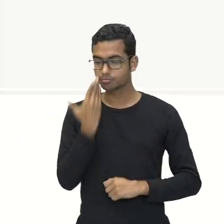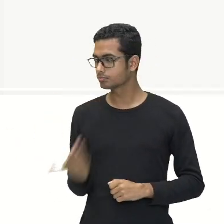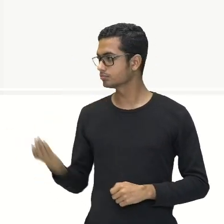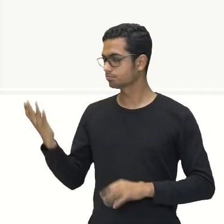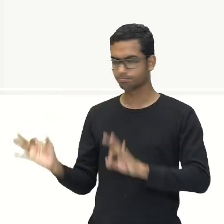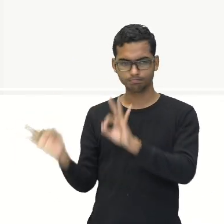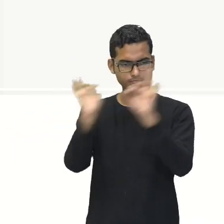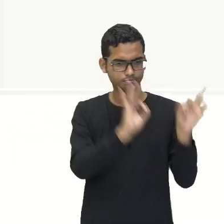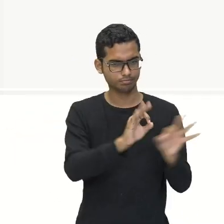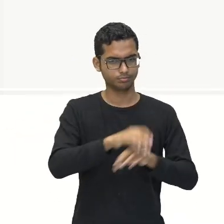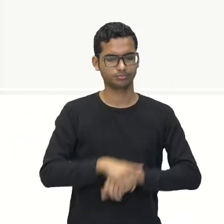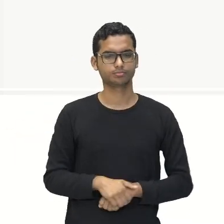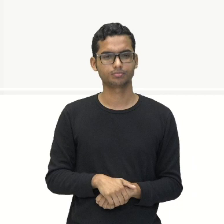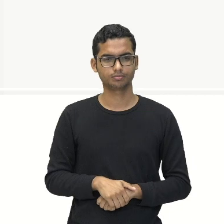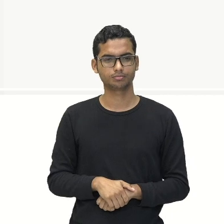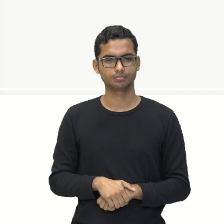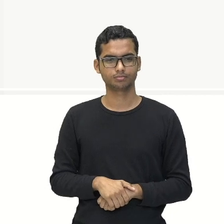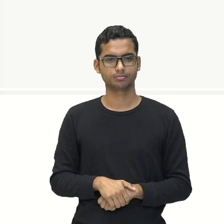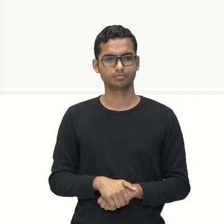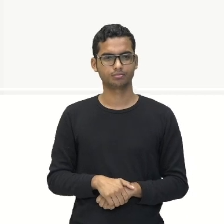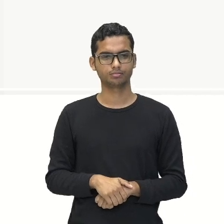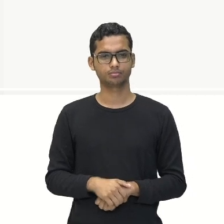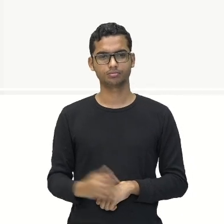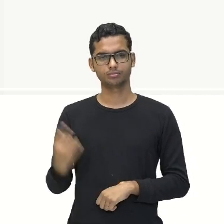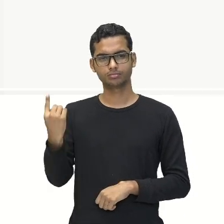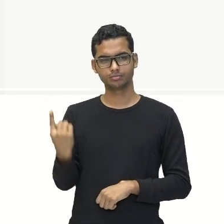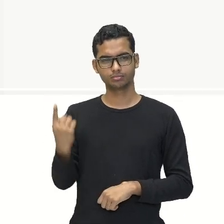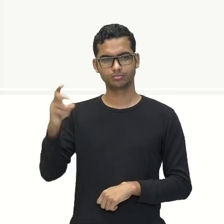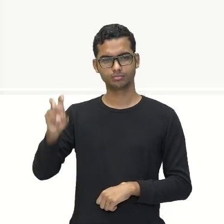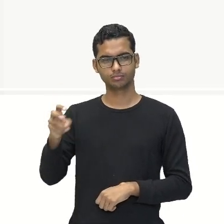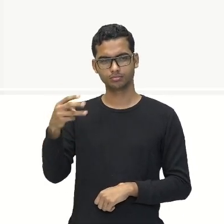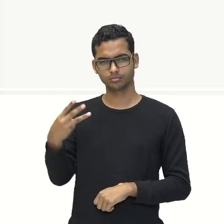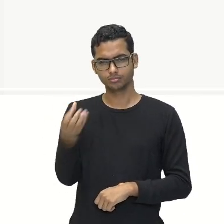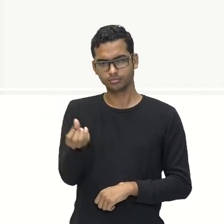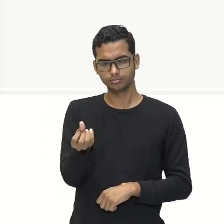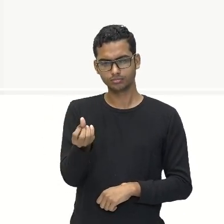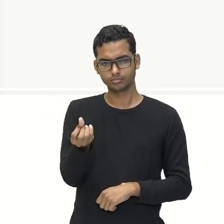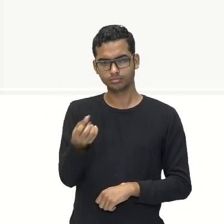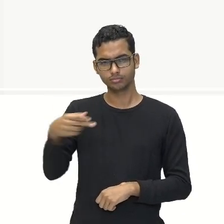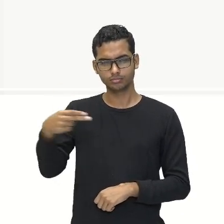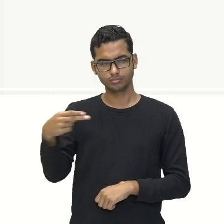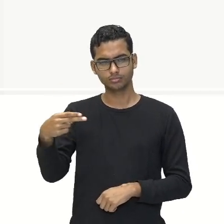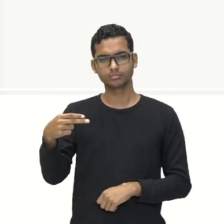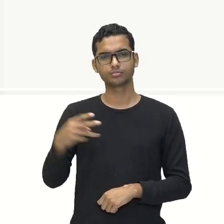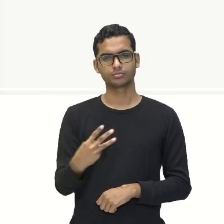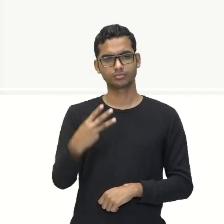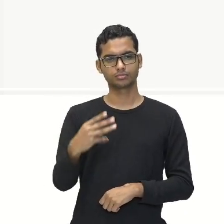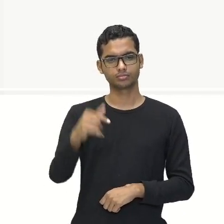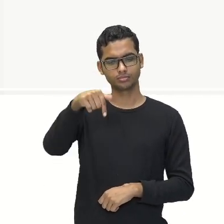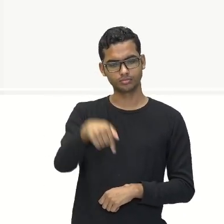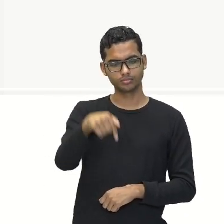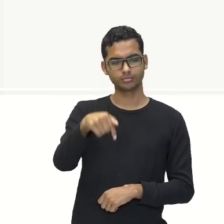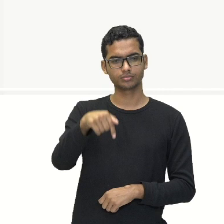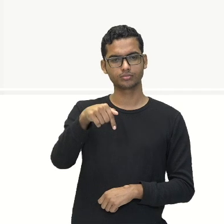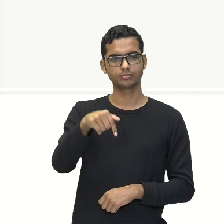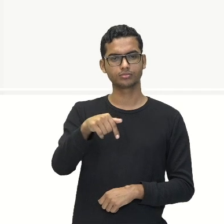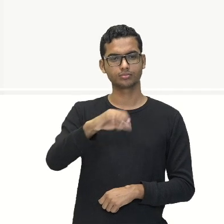ficar 3Q elevado a 9. Tudo bem? 10 menos 1, 9.